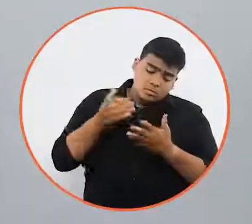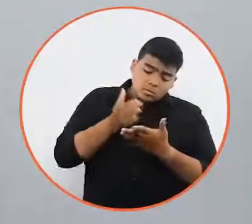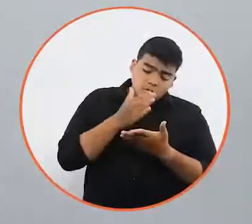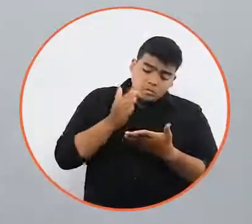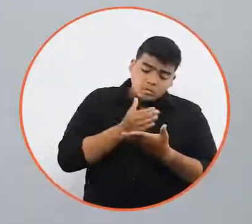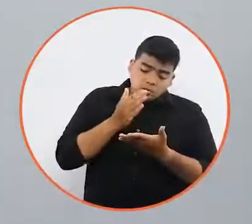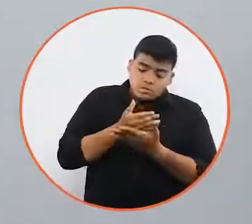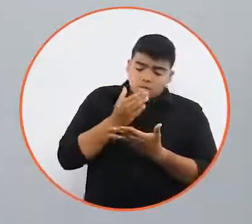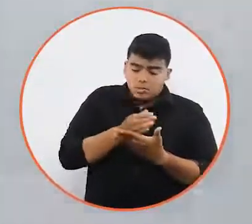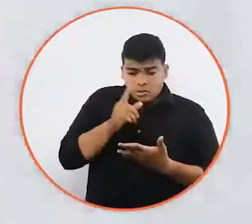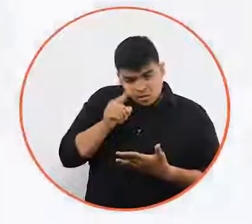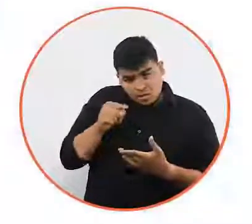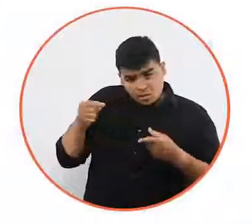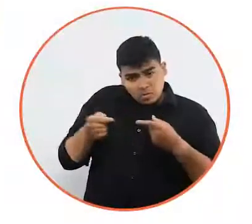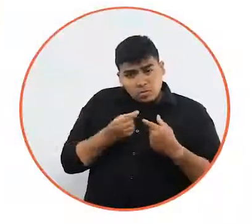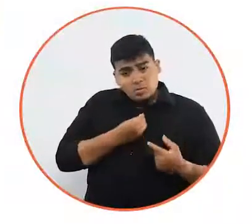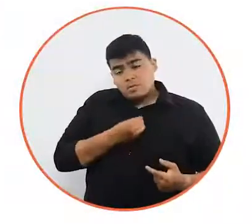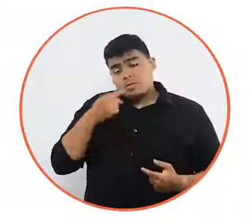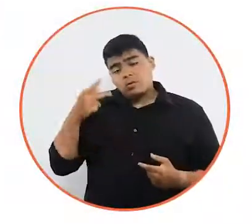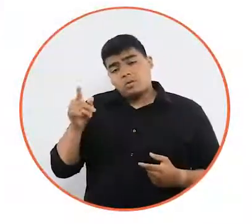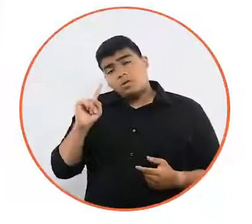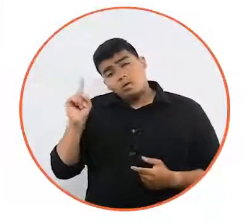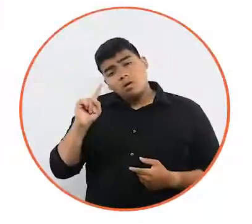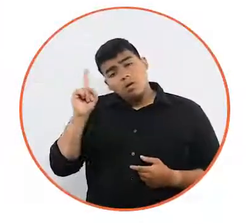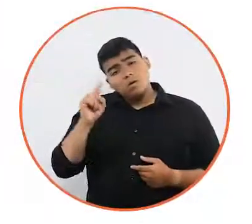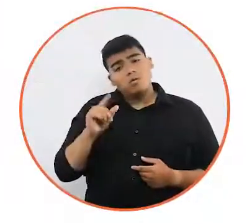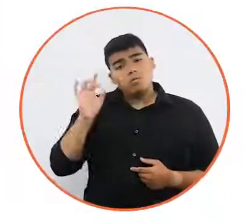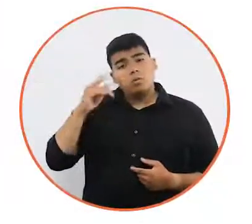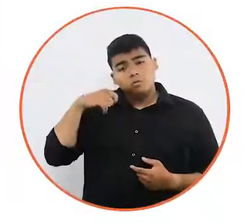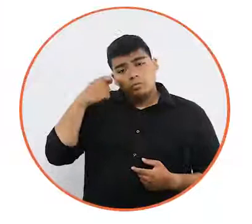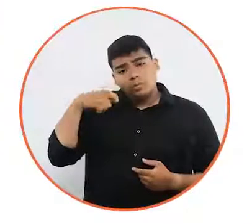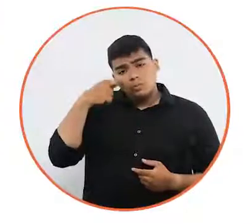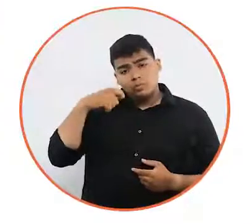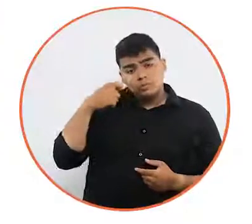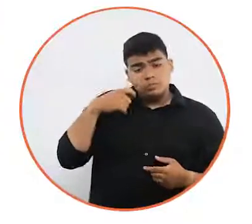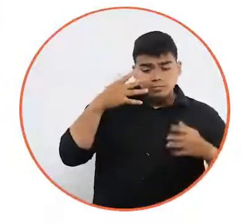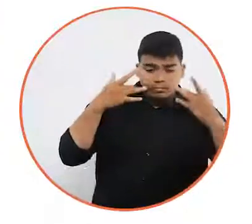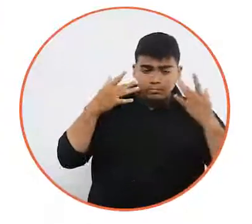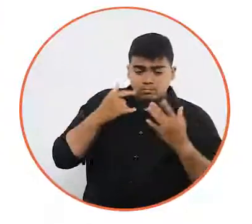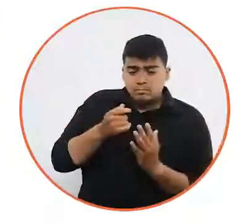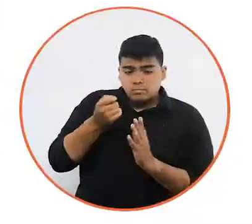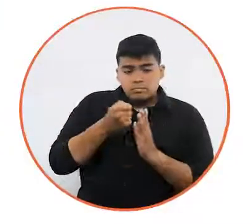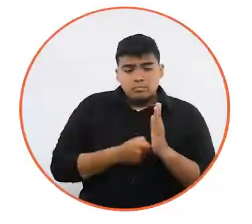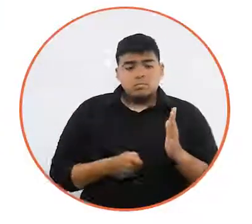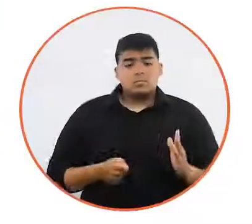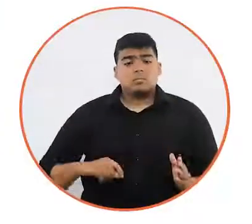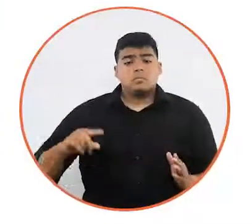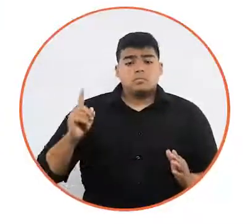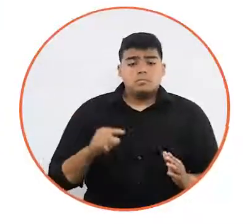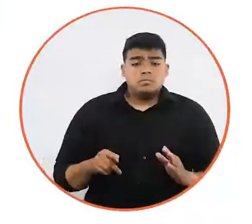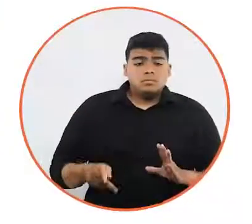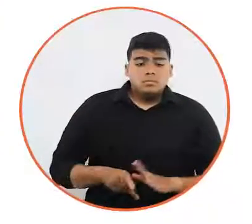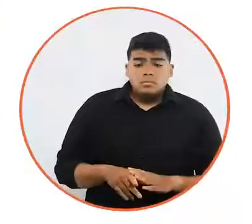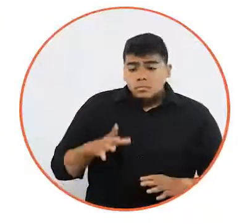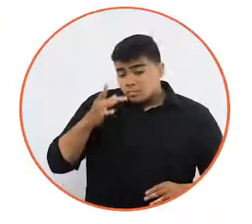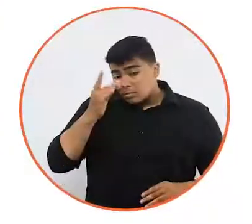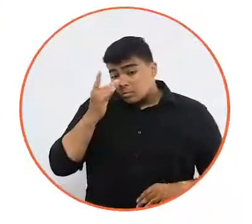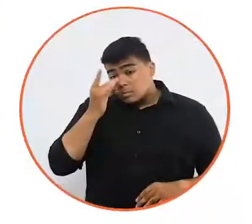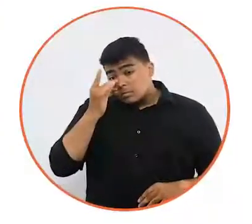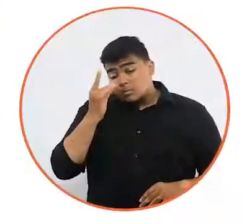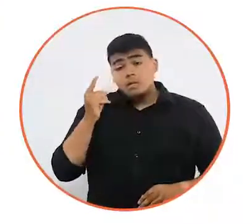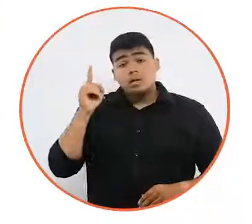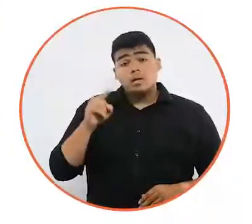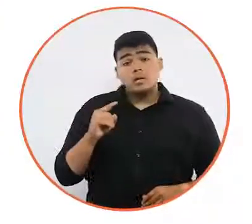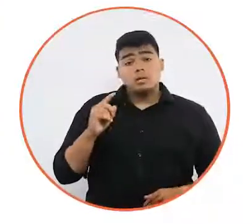é um eu que foi criado, é uma figura de papel, ok? Daí a gente dizer que a linguagem poética ela é uma linguagem que recria a realidade. Ela é